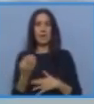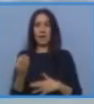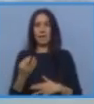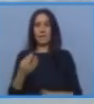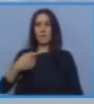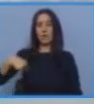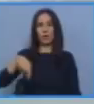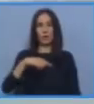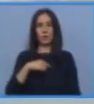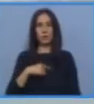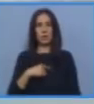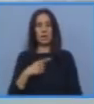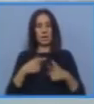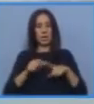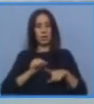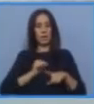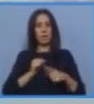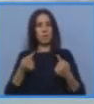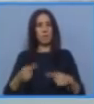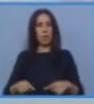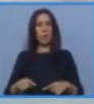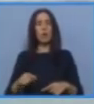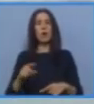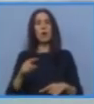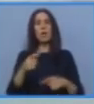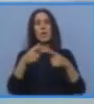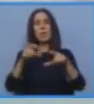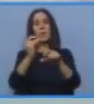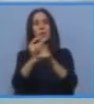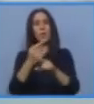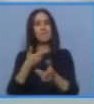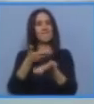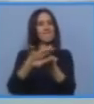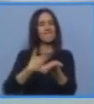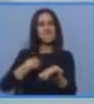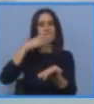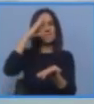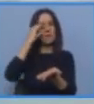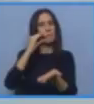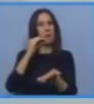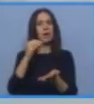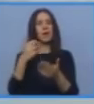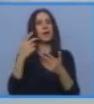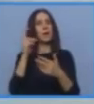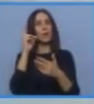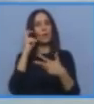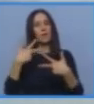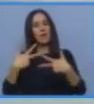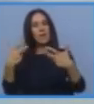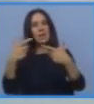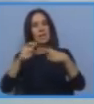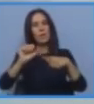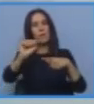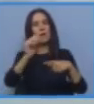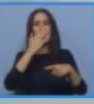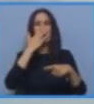quando nós falamos só a nossa língua e não sabemos falar outra língua, os outros ouvem-nos falar na sua língua.